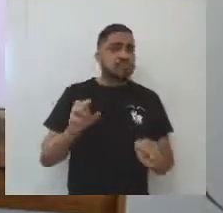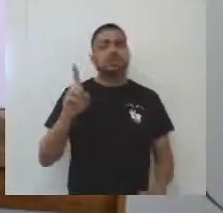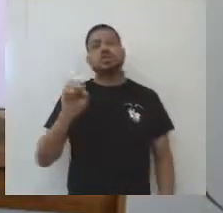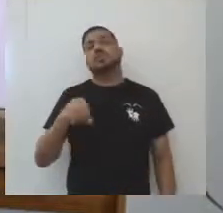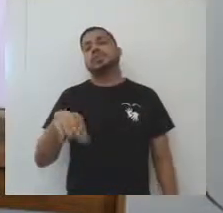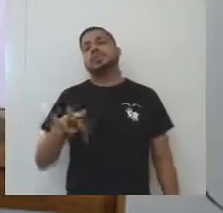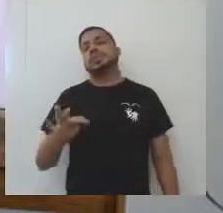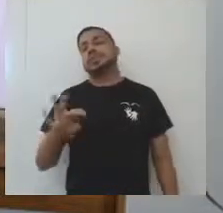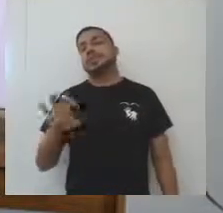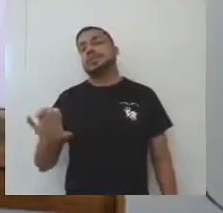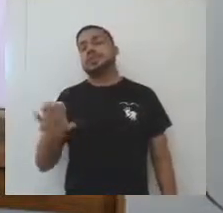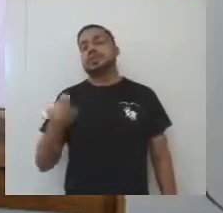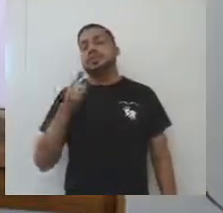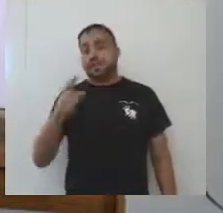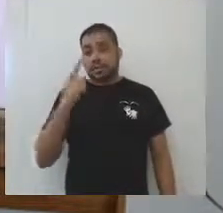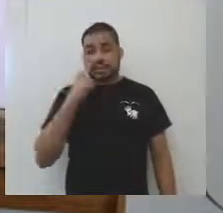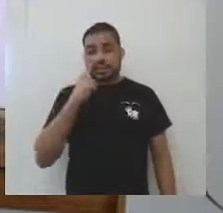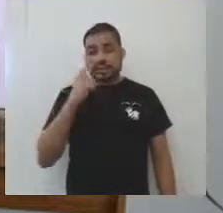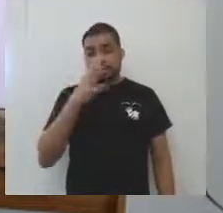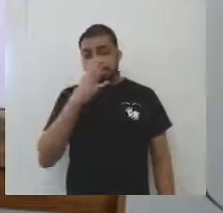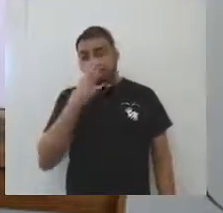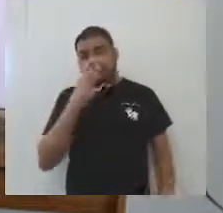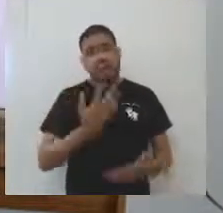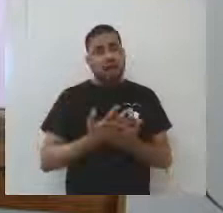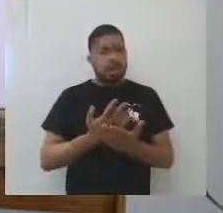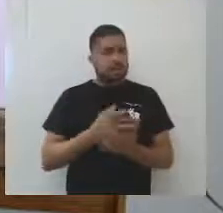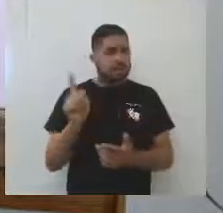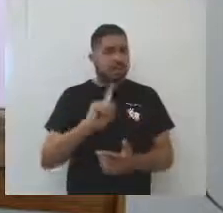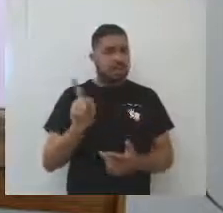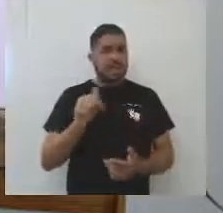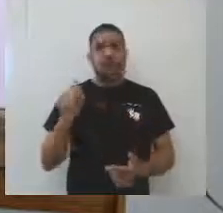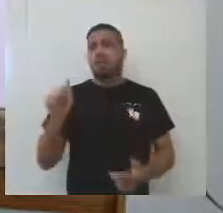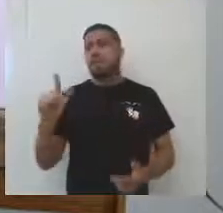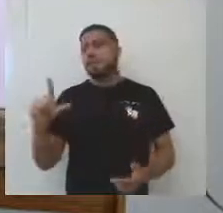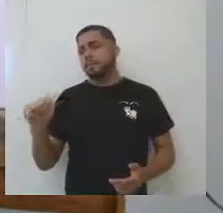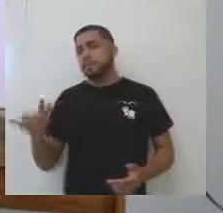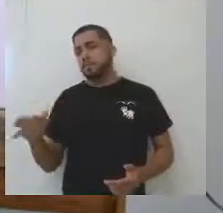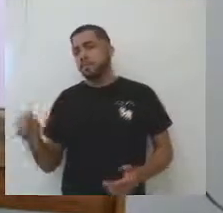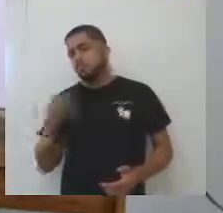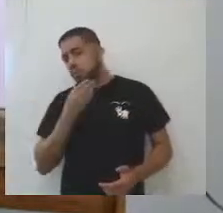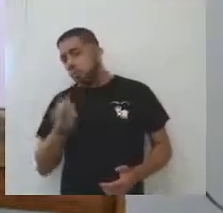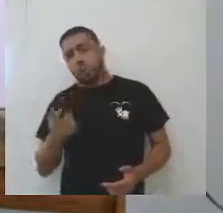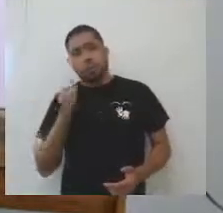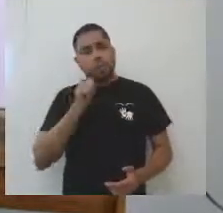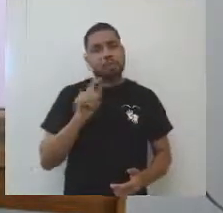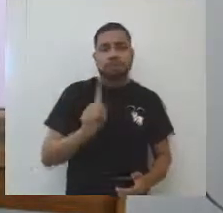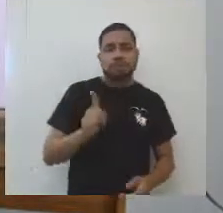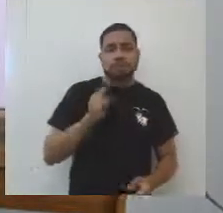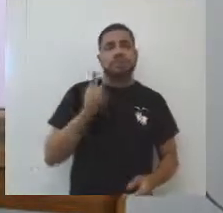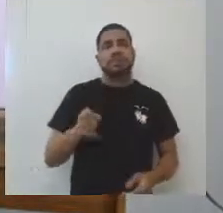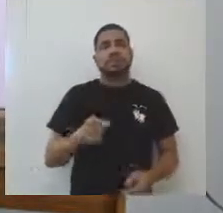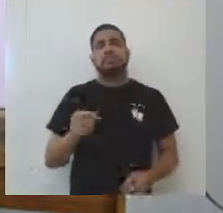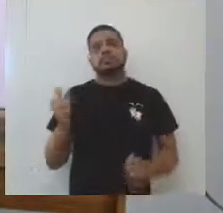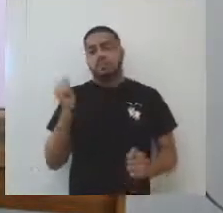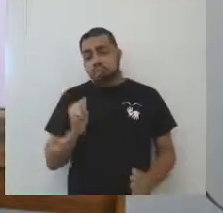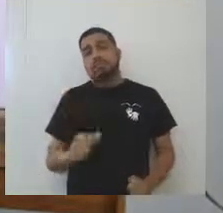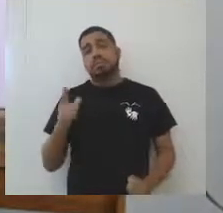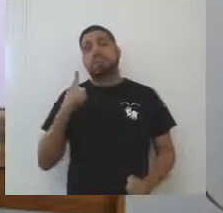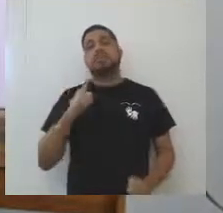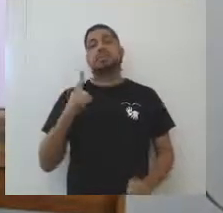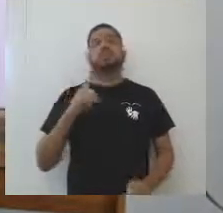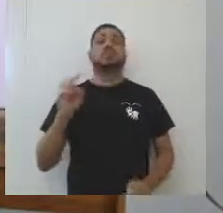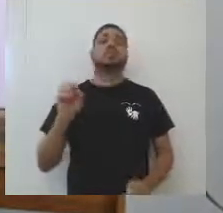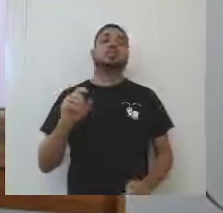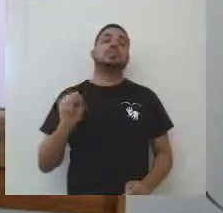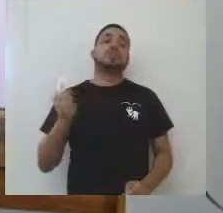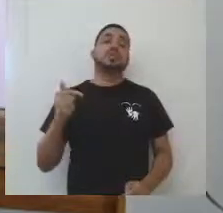Dominante. Se você que está assistindo essa aula não é albino ou não é albina, você é uma pessoa dominante para a doença. Porque se você tiver